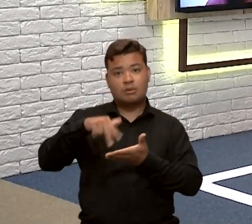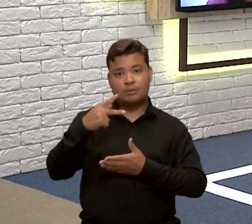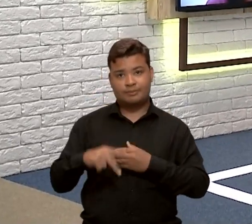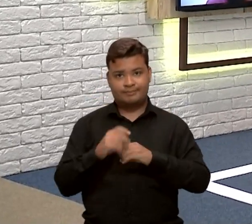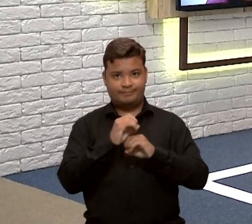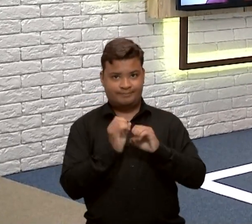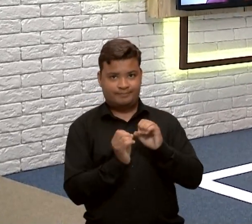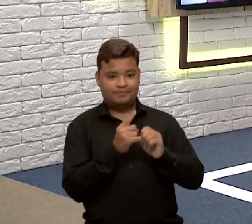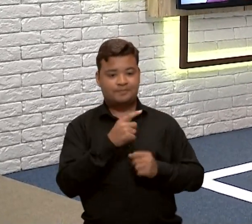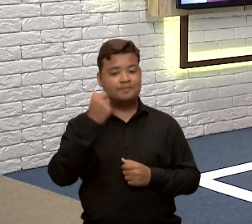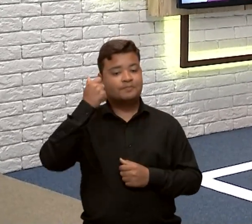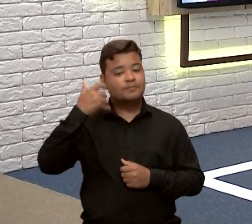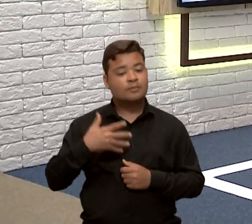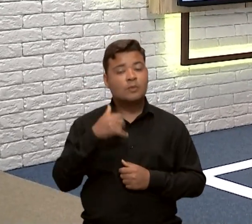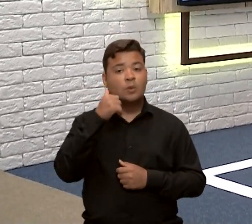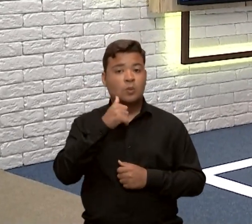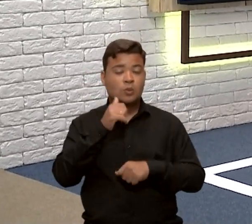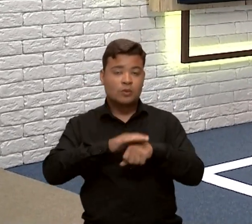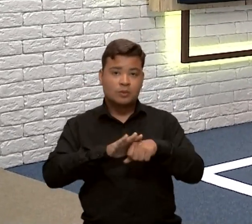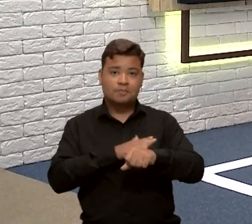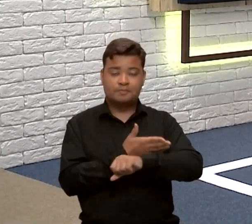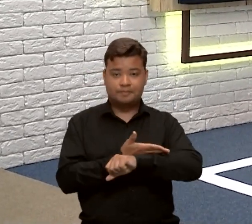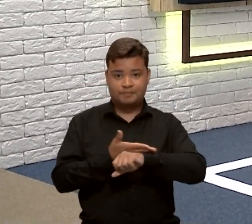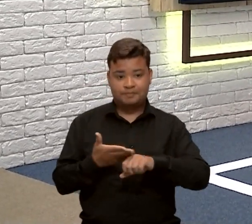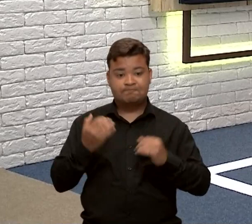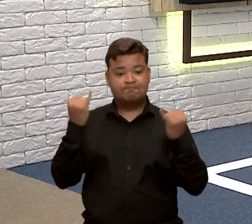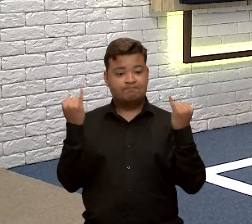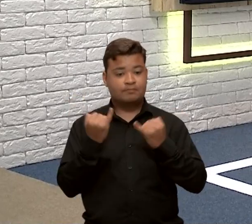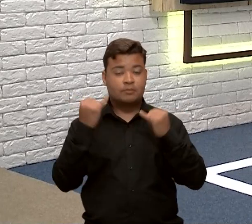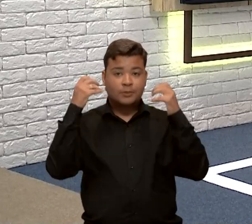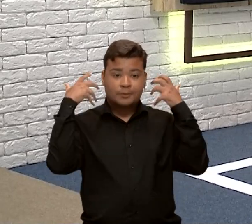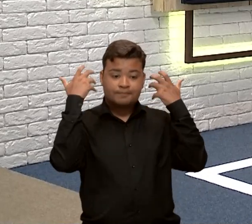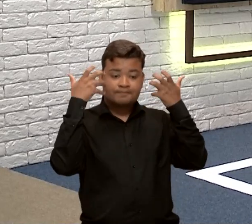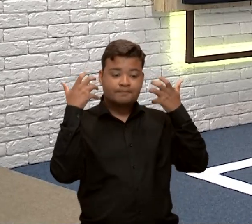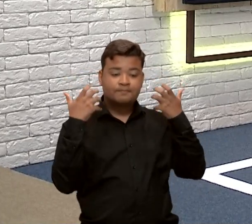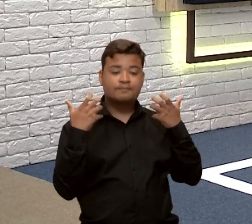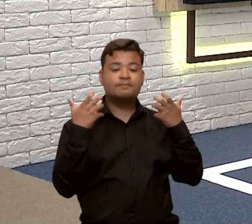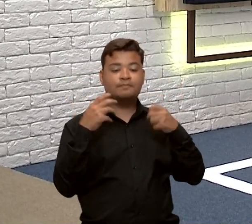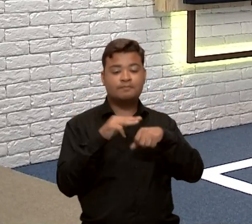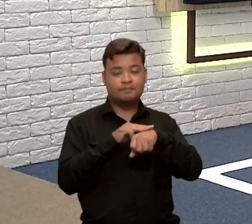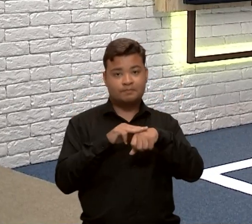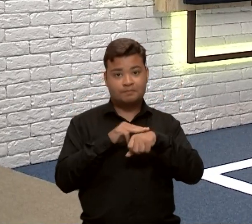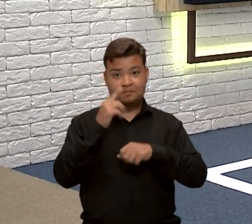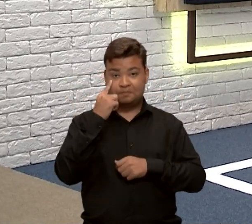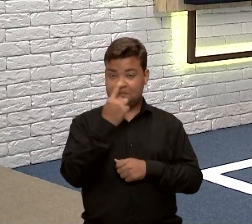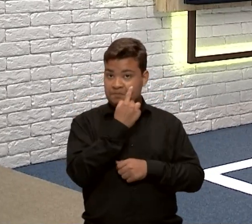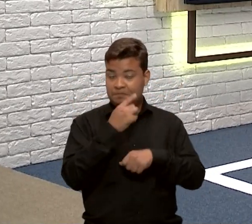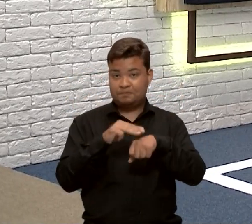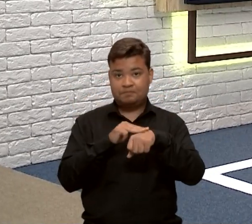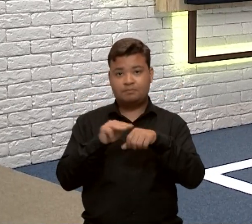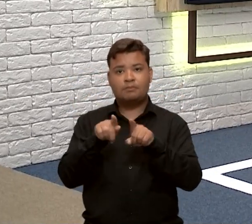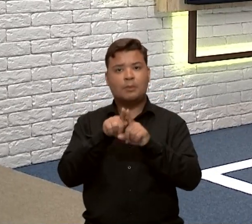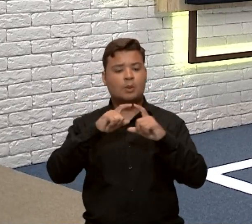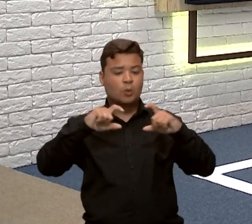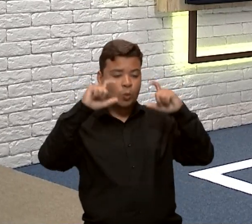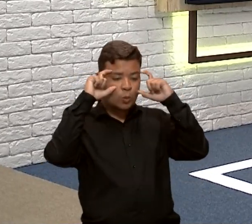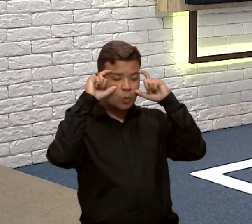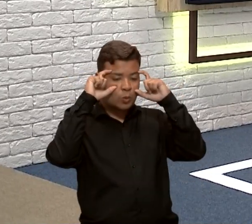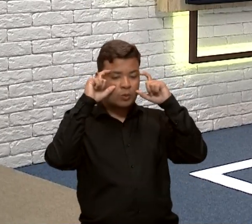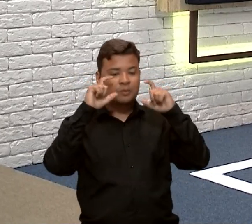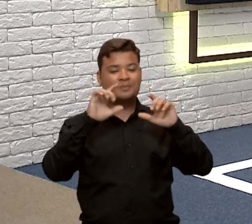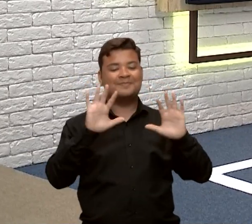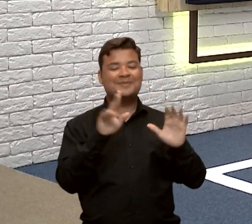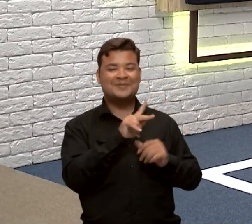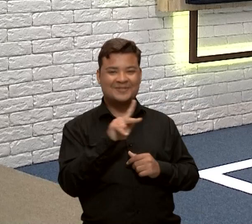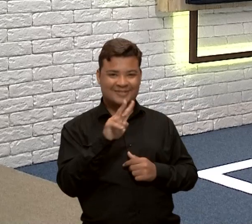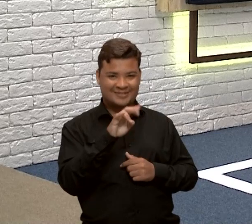branca, magra, com cabelos castanhos curtos, encaracolados, olhos castanhos e que usa óculos. Olá, professora Vanessa, muito